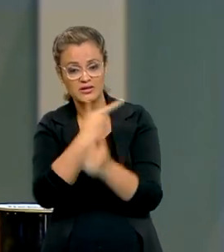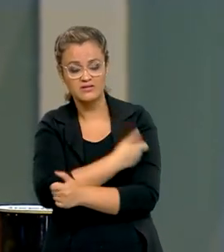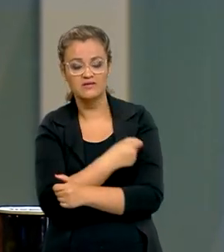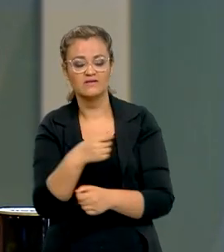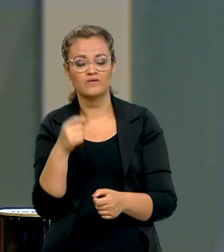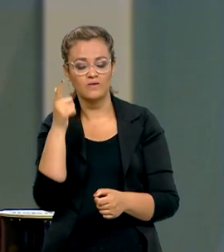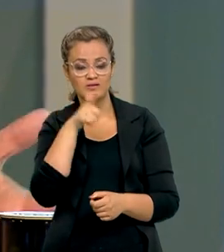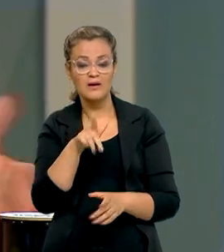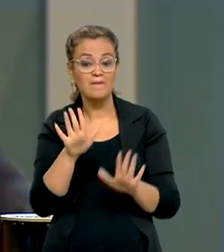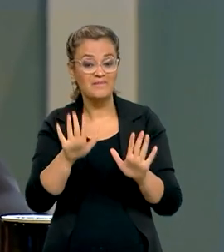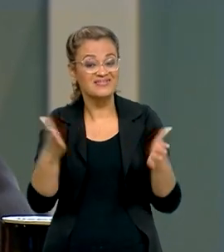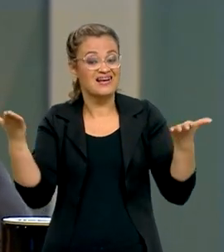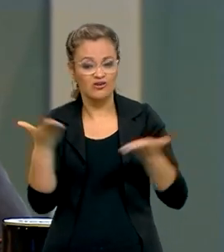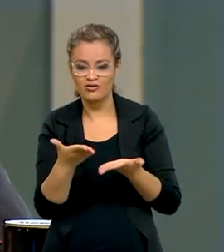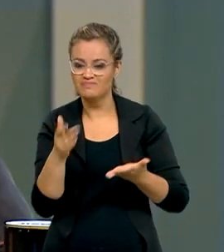não somos fabricantes de vacina.